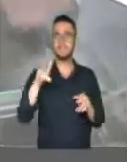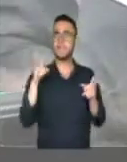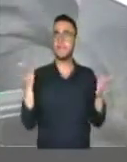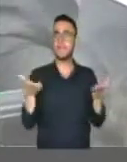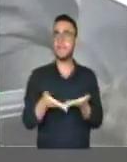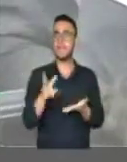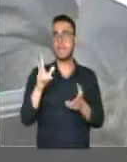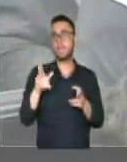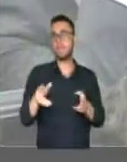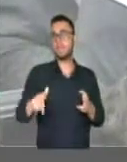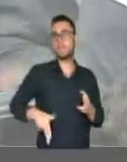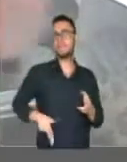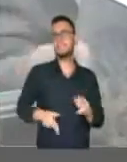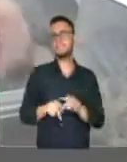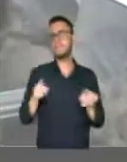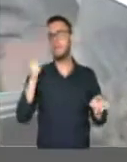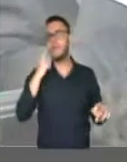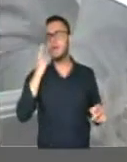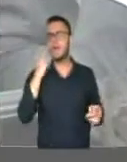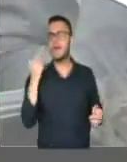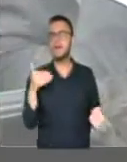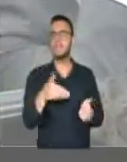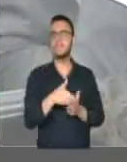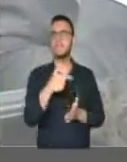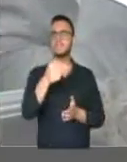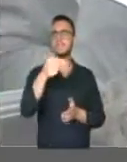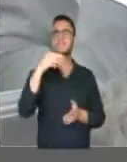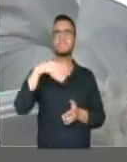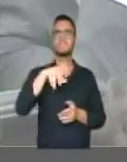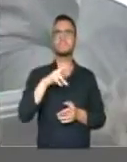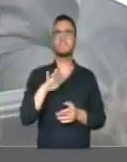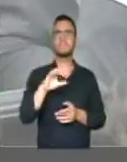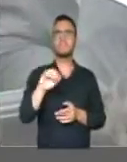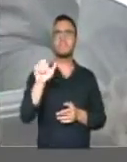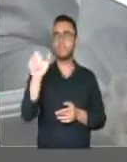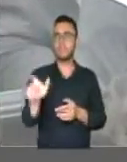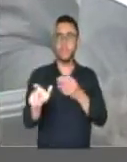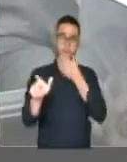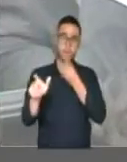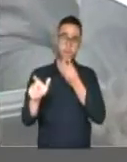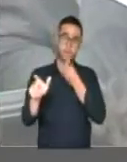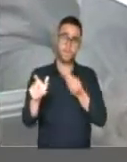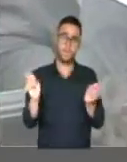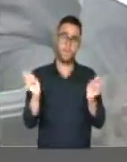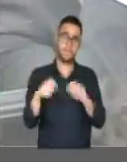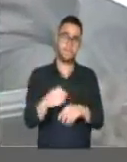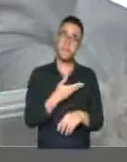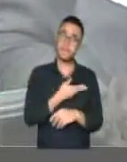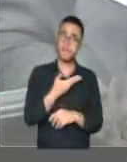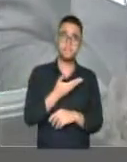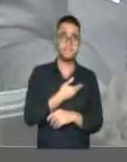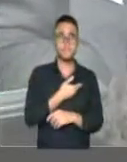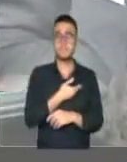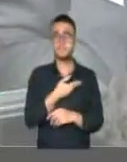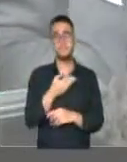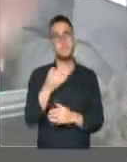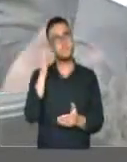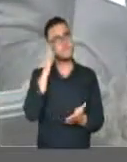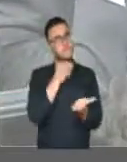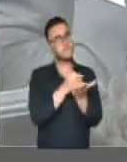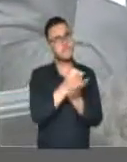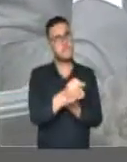Até 7 de março, era o empresário capaz, o amigo fiel, o admirável